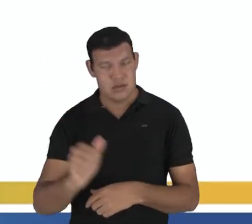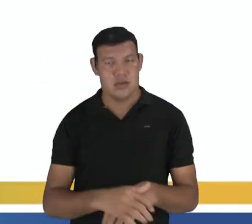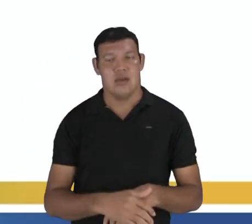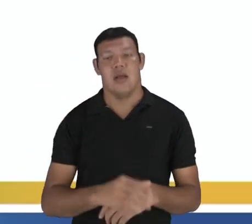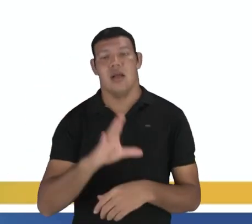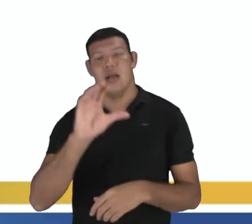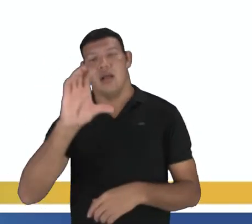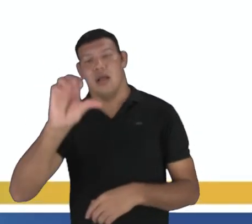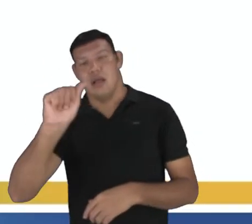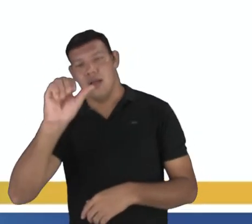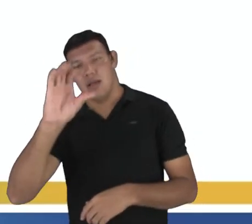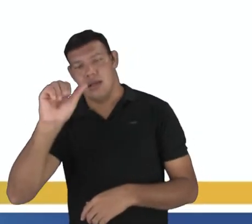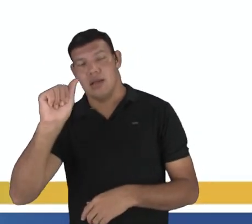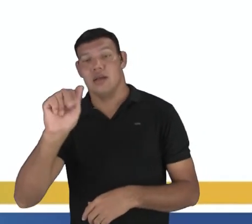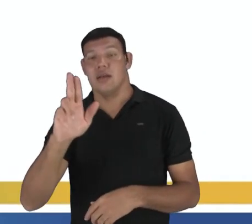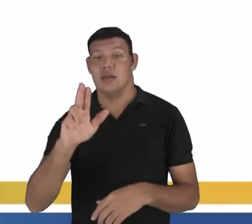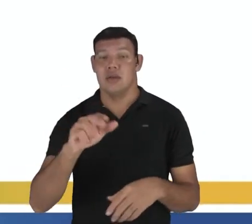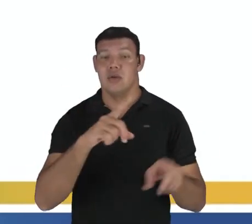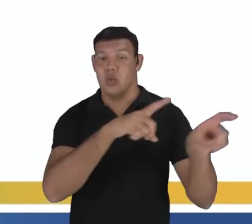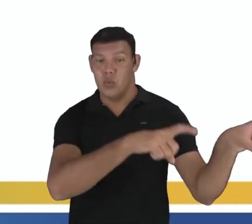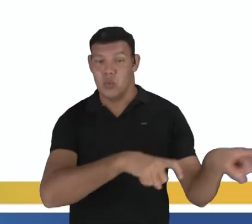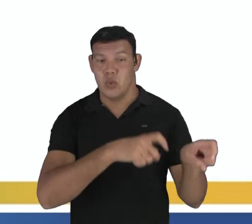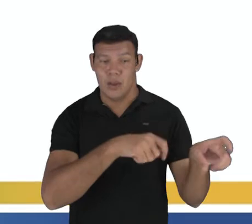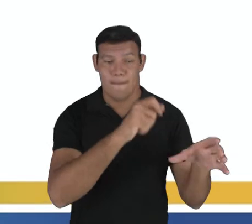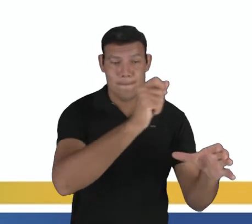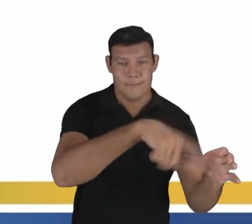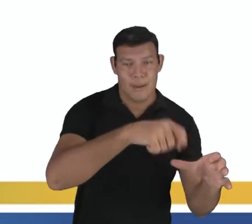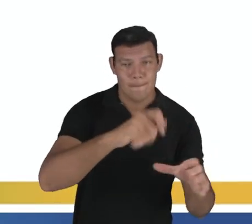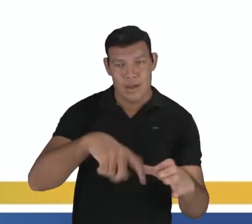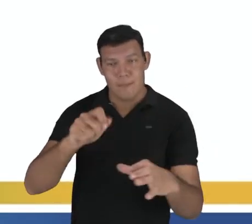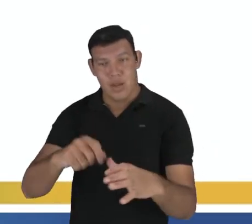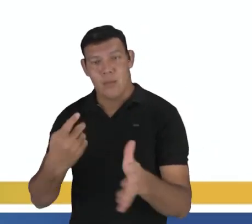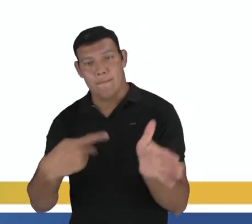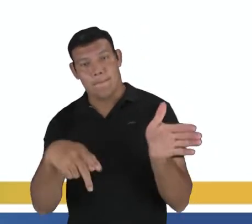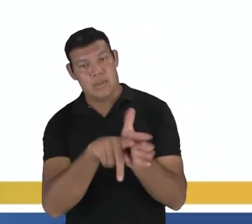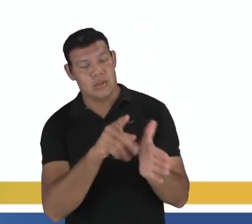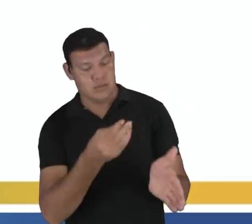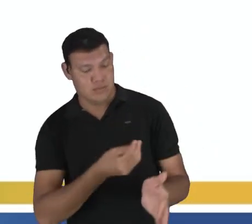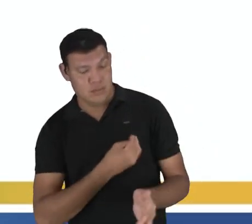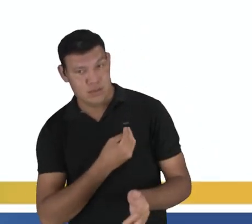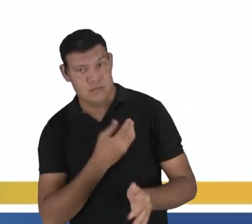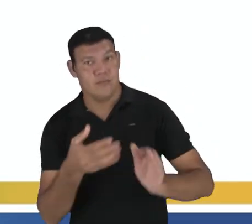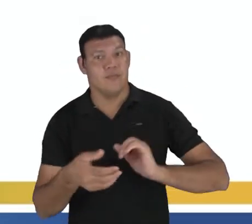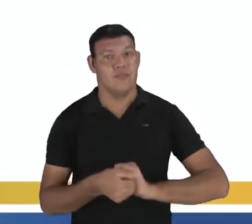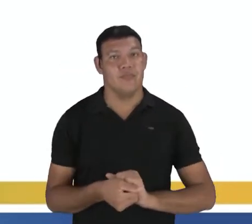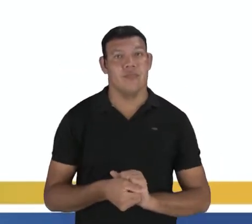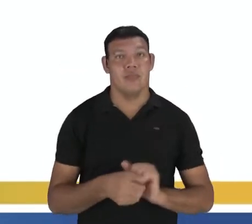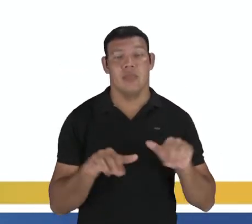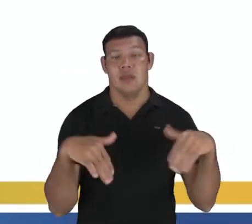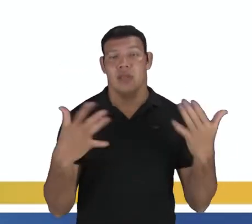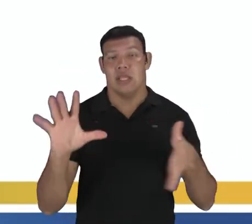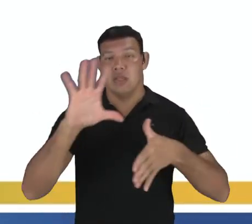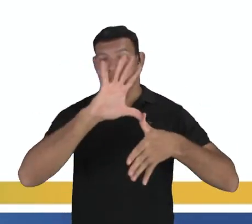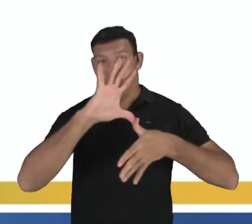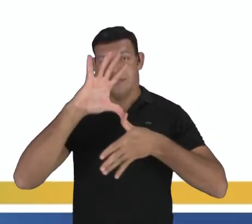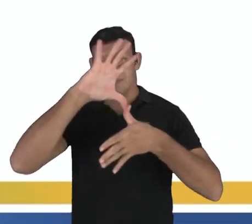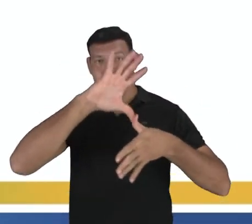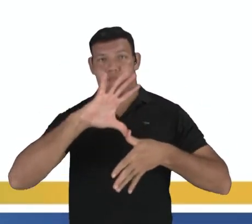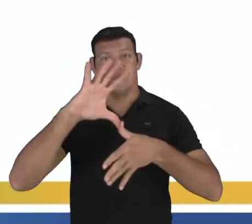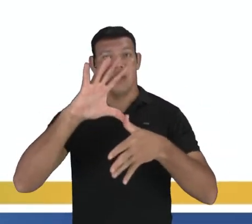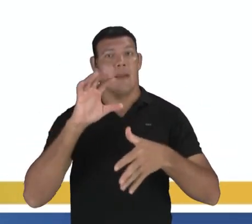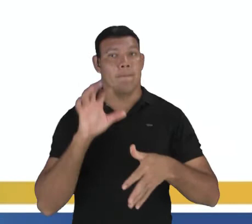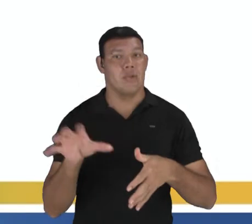aí a agricultura de subsistência, tá, pessoal? Então, a gente tem aí um mapinha, né, das regiões e